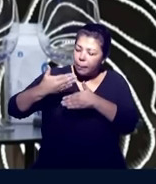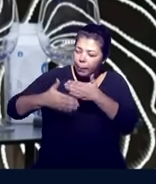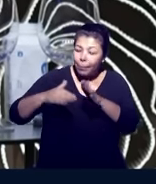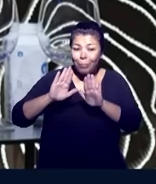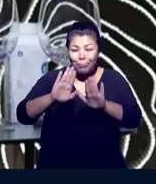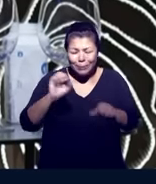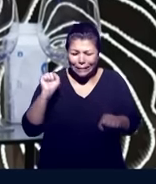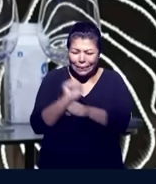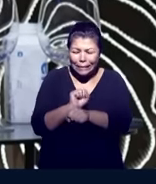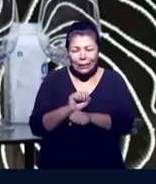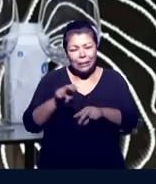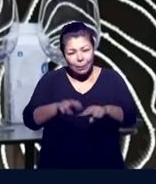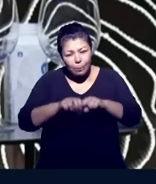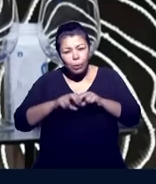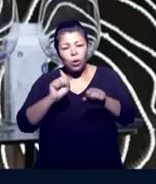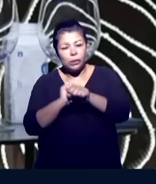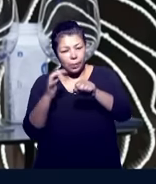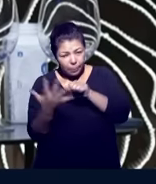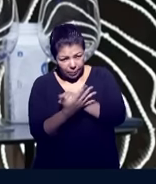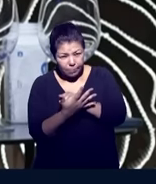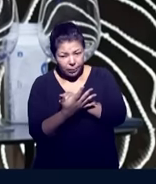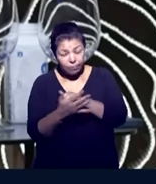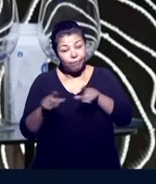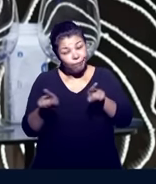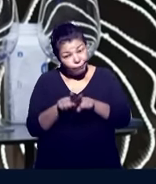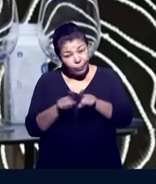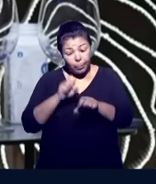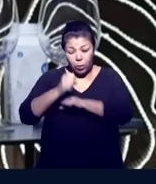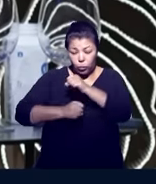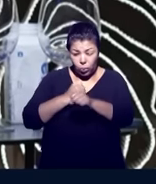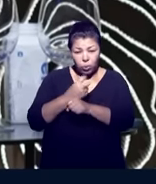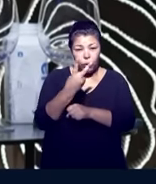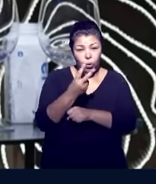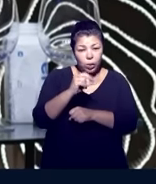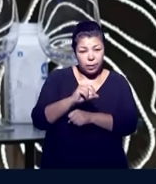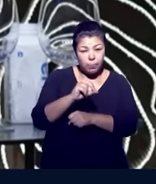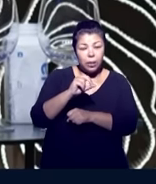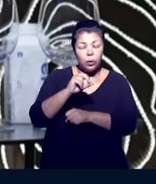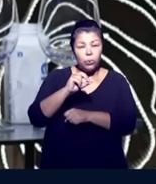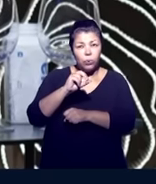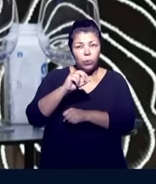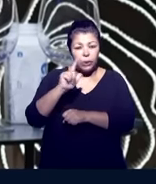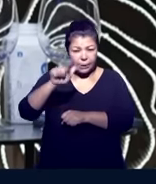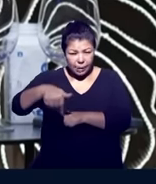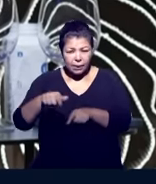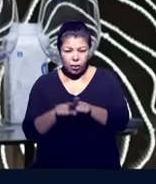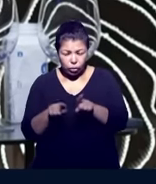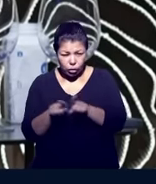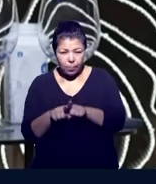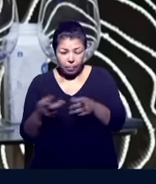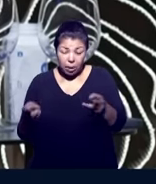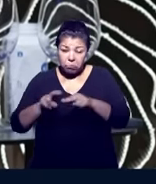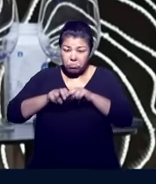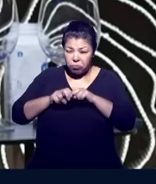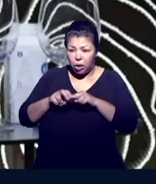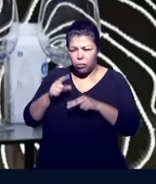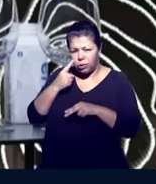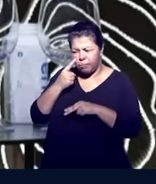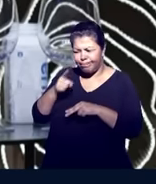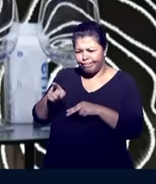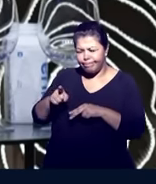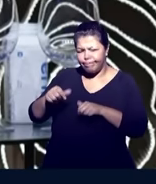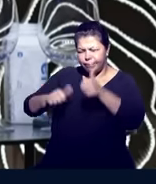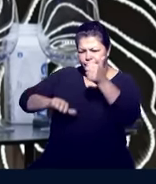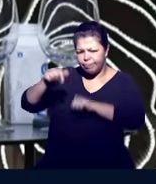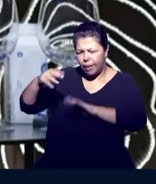estabelecidas em 2007 pelo Instituto que é o Inep encarregado disso O que empacou foi o o